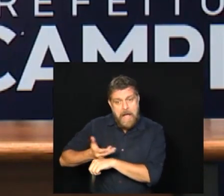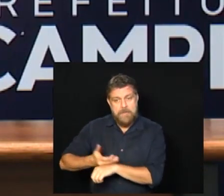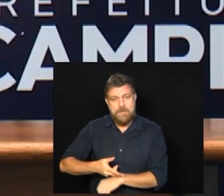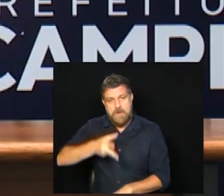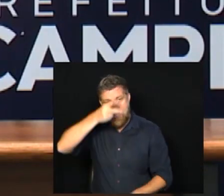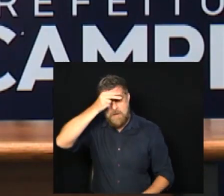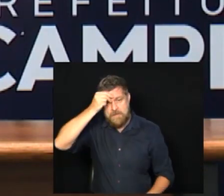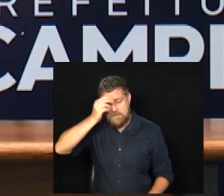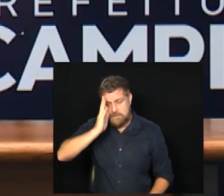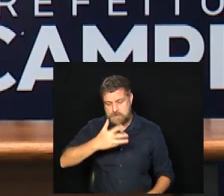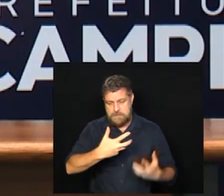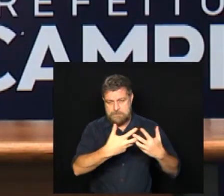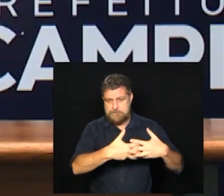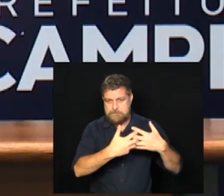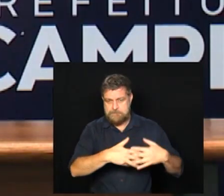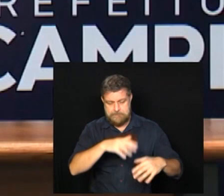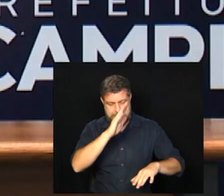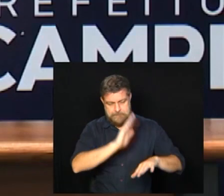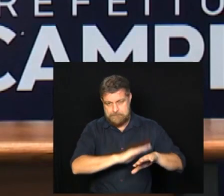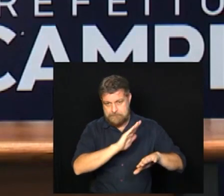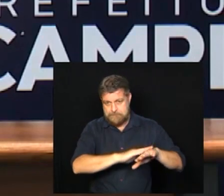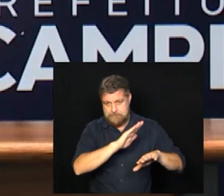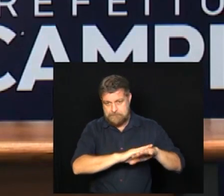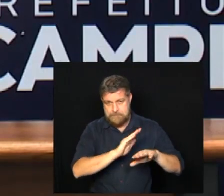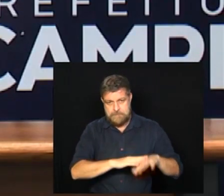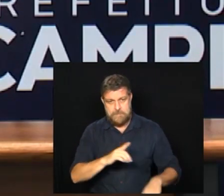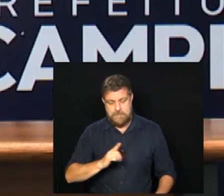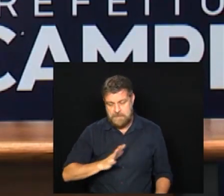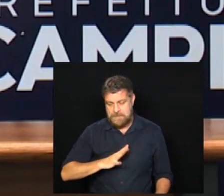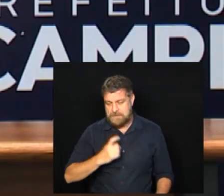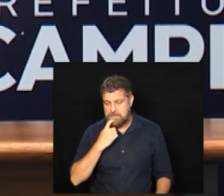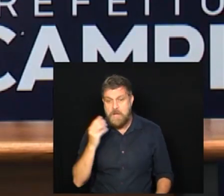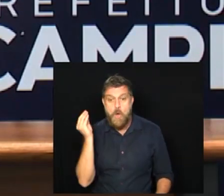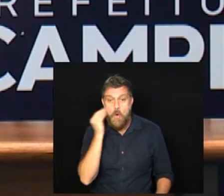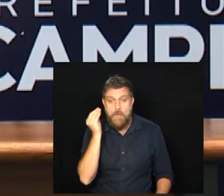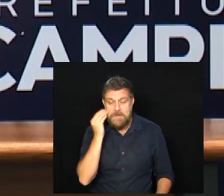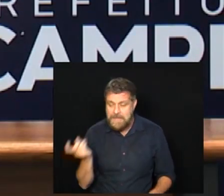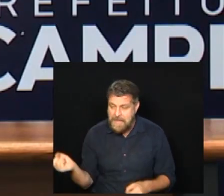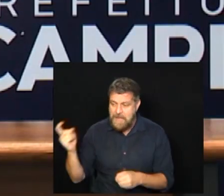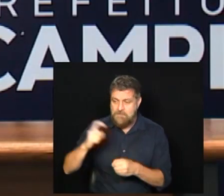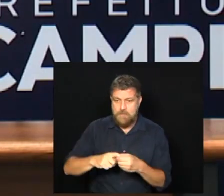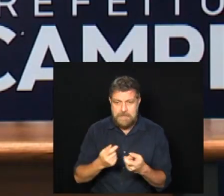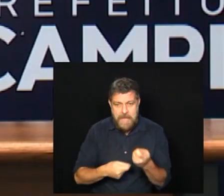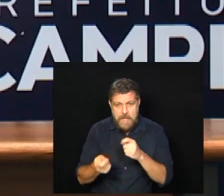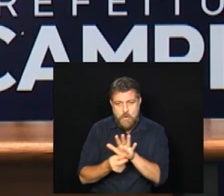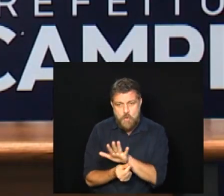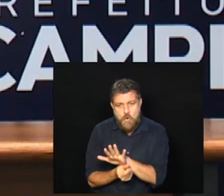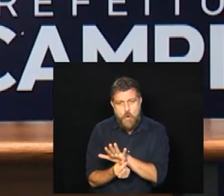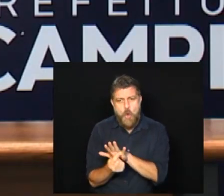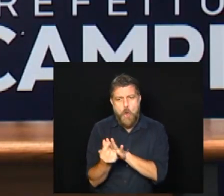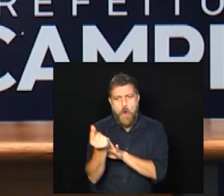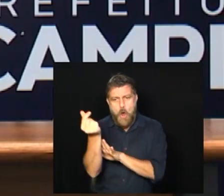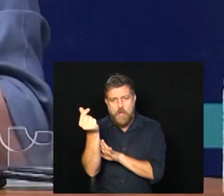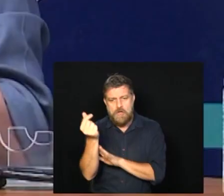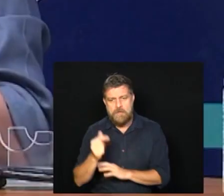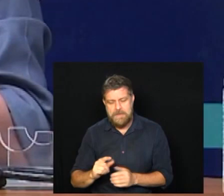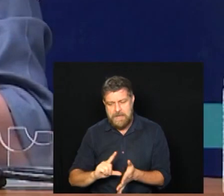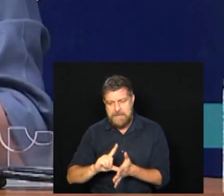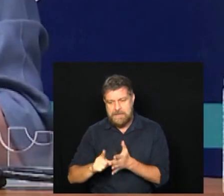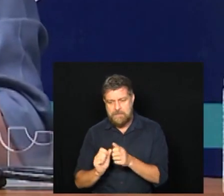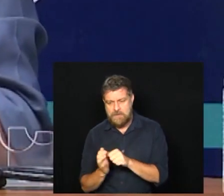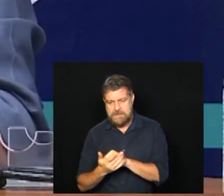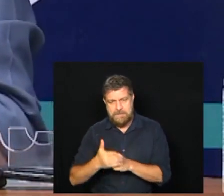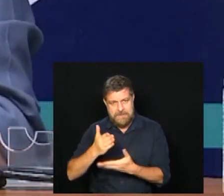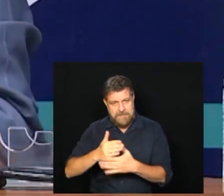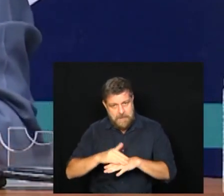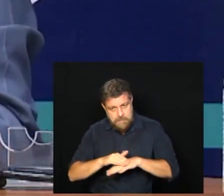pode estar implementando e dando aí à cidade a oportunidade de retomar a sua atividade econômica no pós-pandemia.